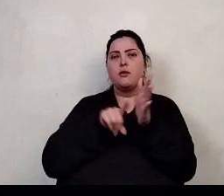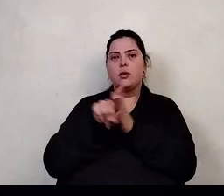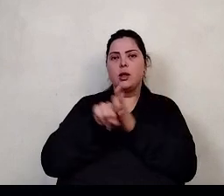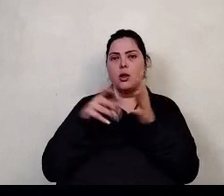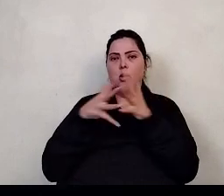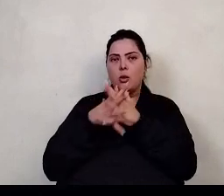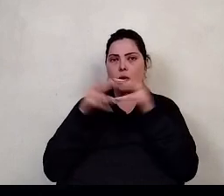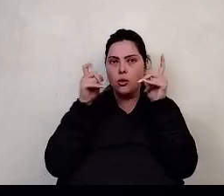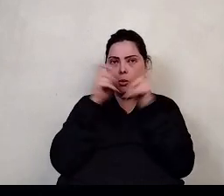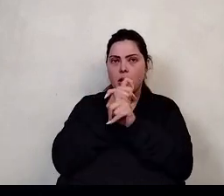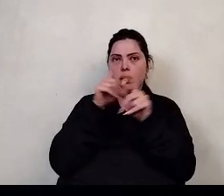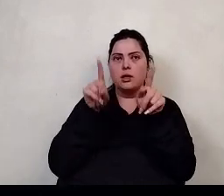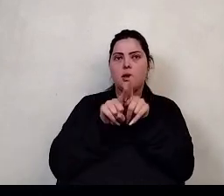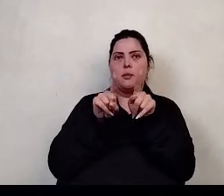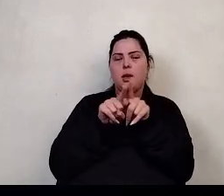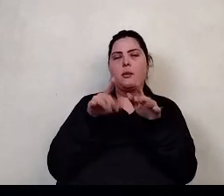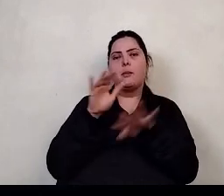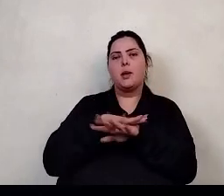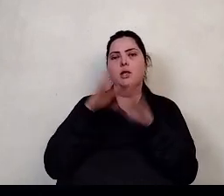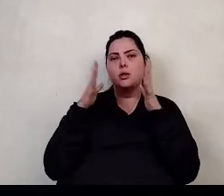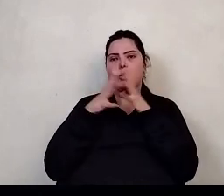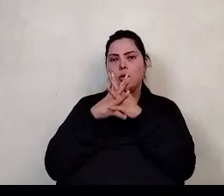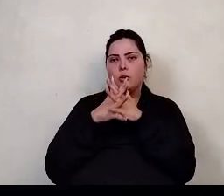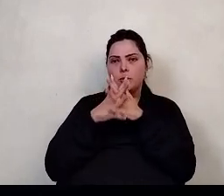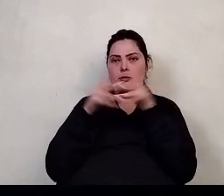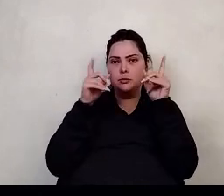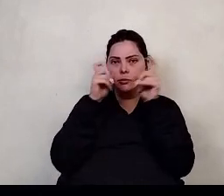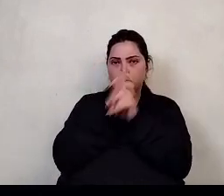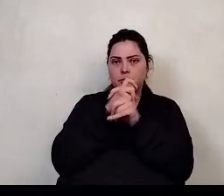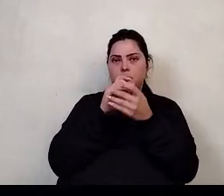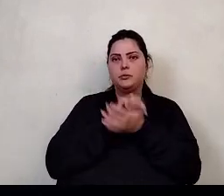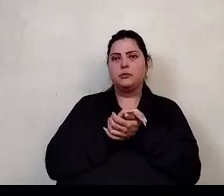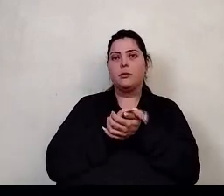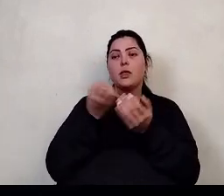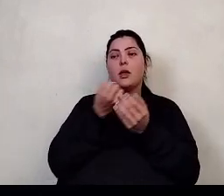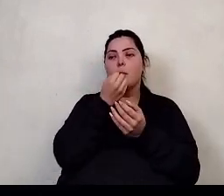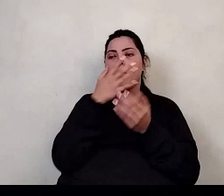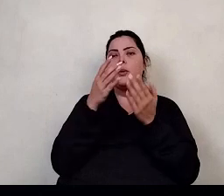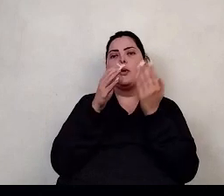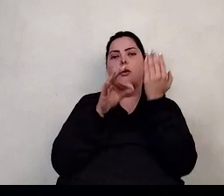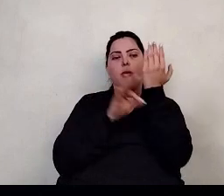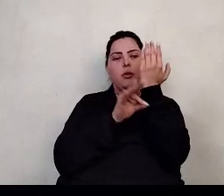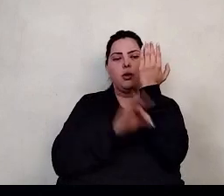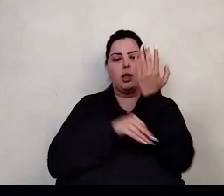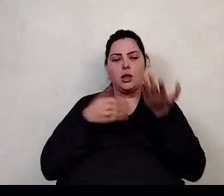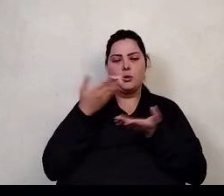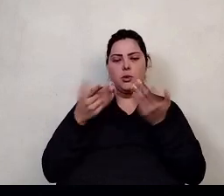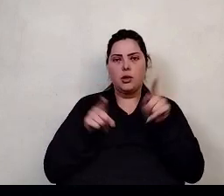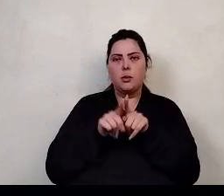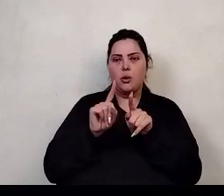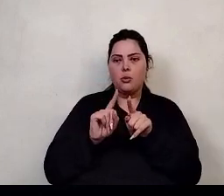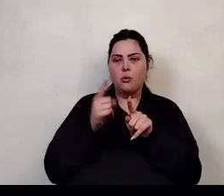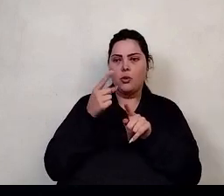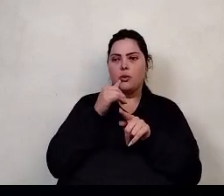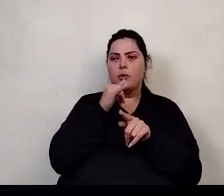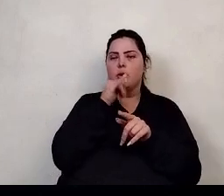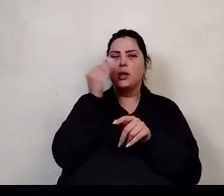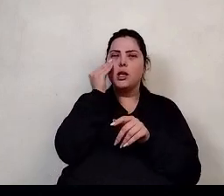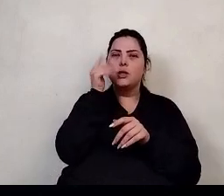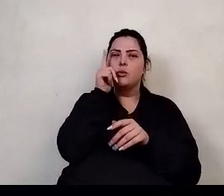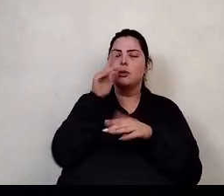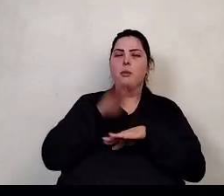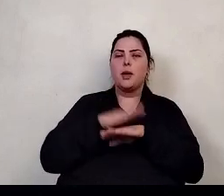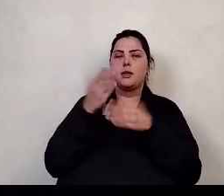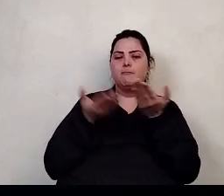complexo. Ele gera boa cobertura de código, ou seja, com um único teste de componente, eu acabo gerando um pouco mais de cobertura. E o